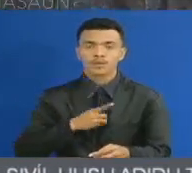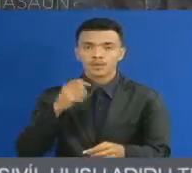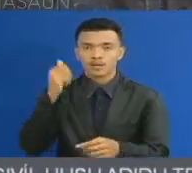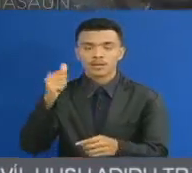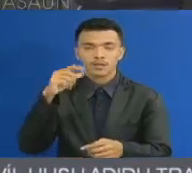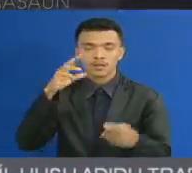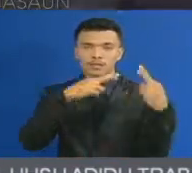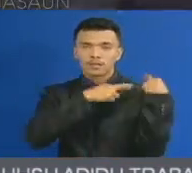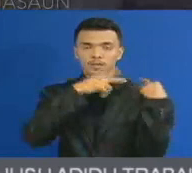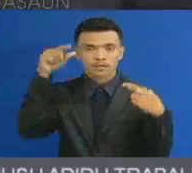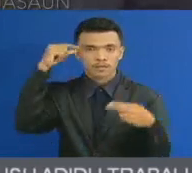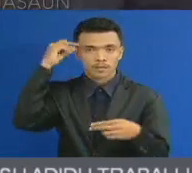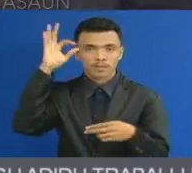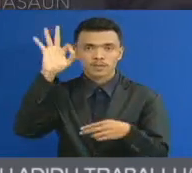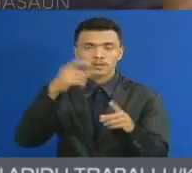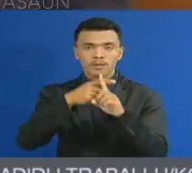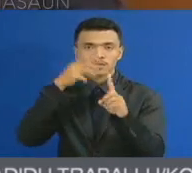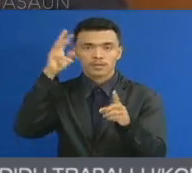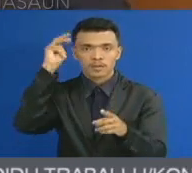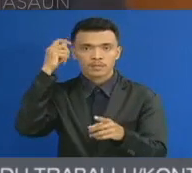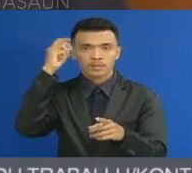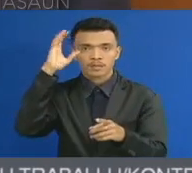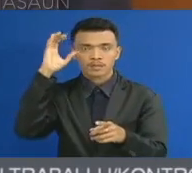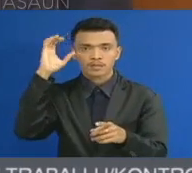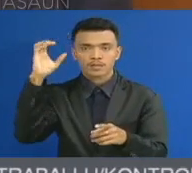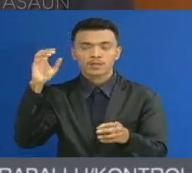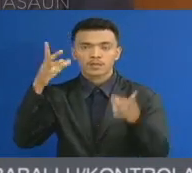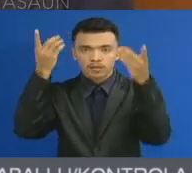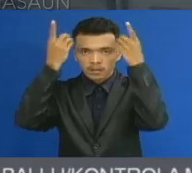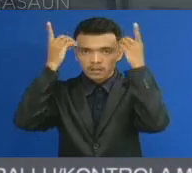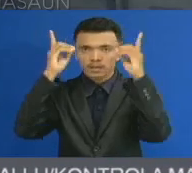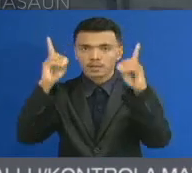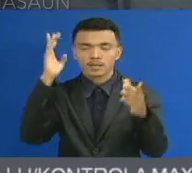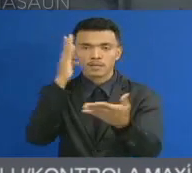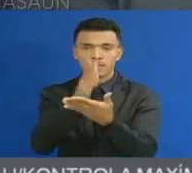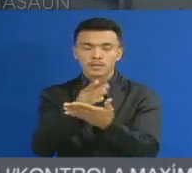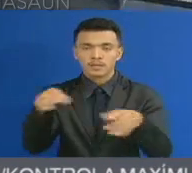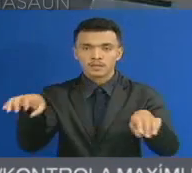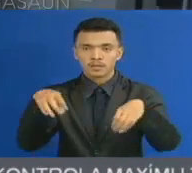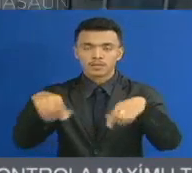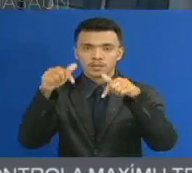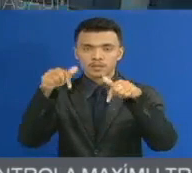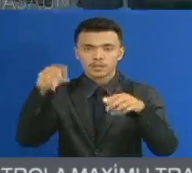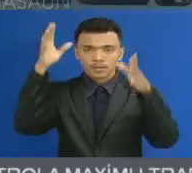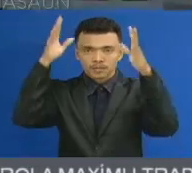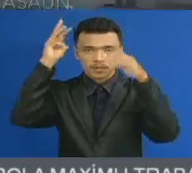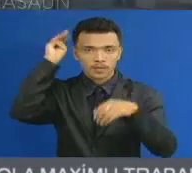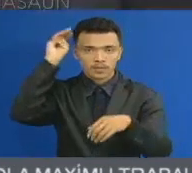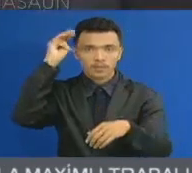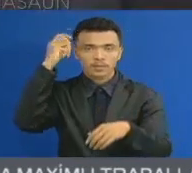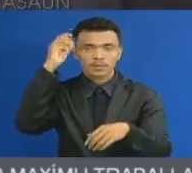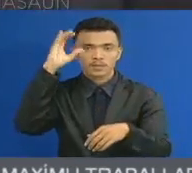da CIA, o Ministério do Transporte e Comunicação, decide cancelar o projeto. O ministro do Transporte e Comunicação,